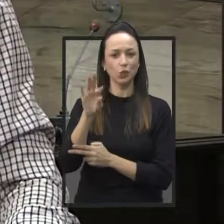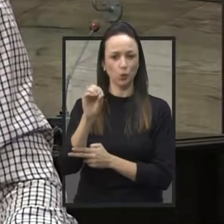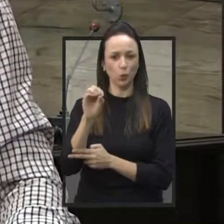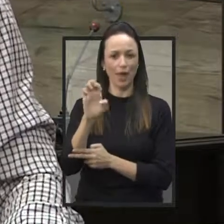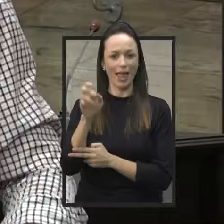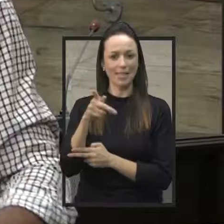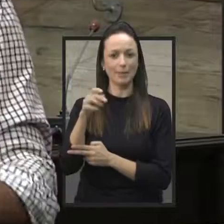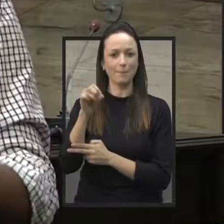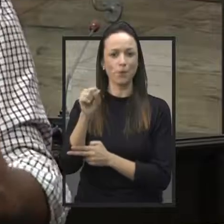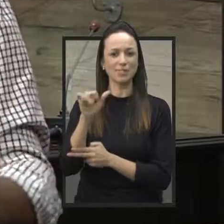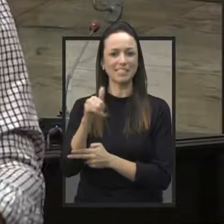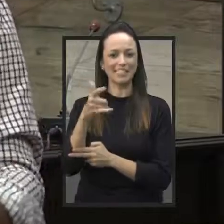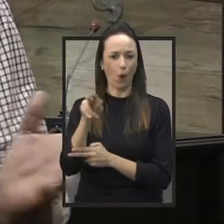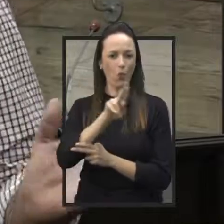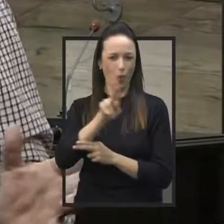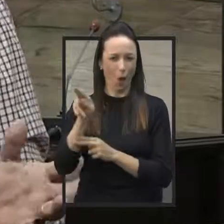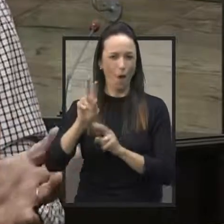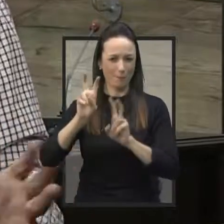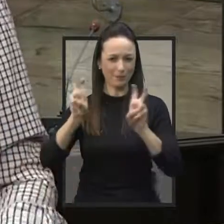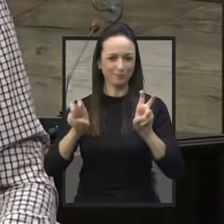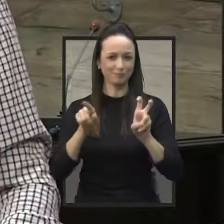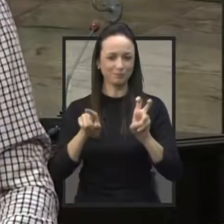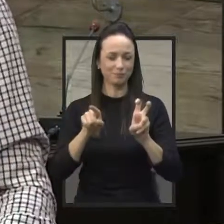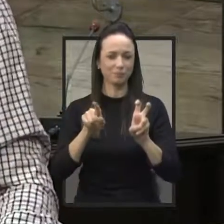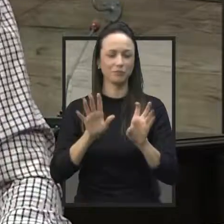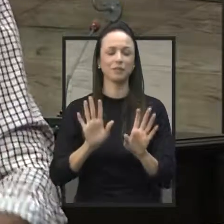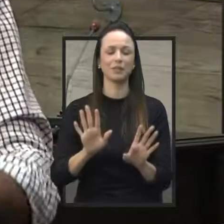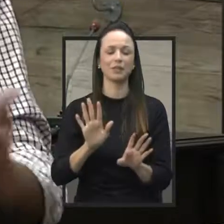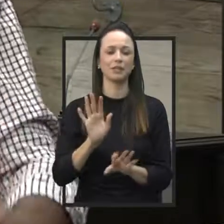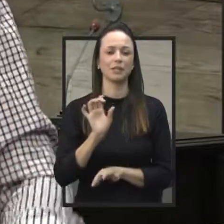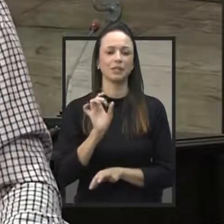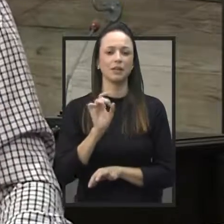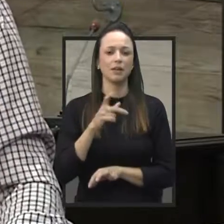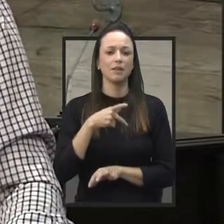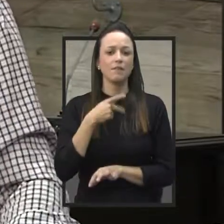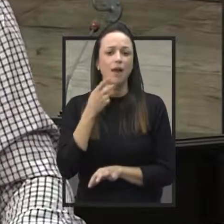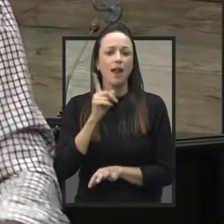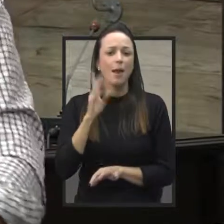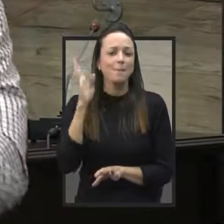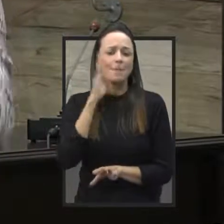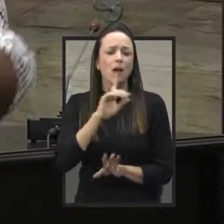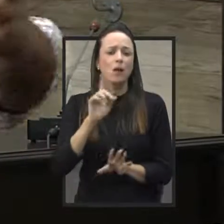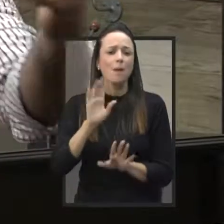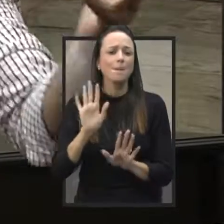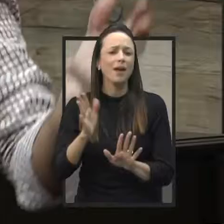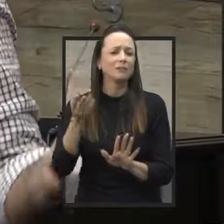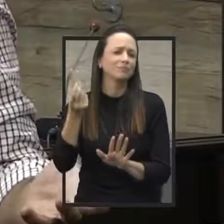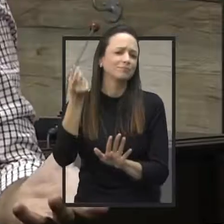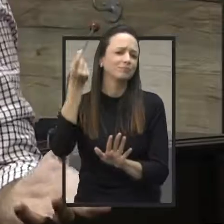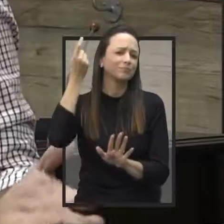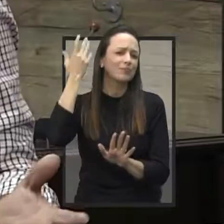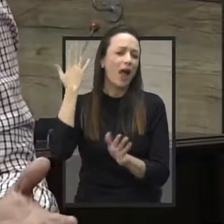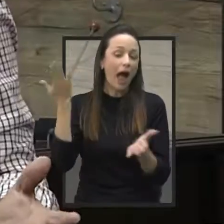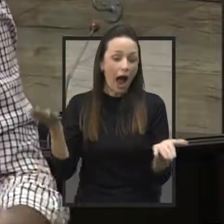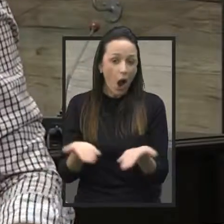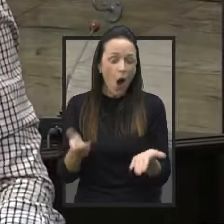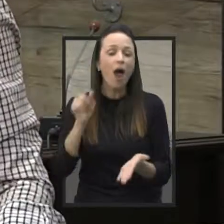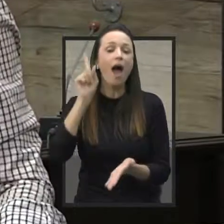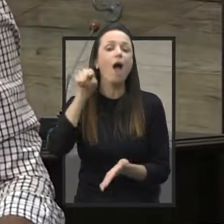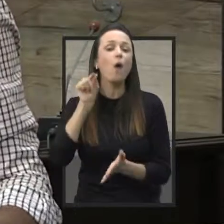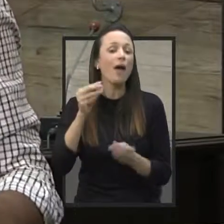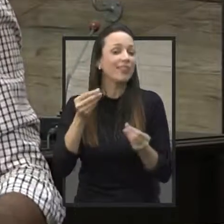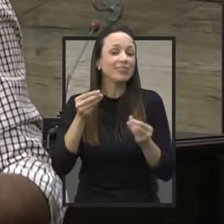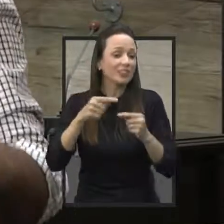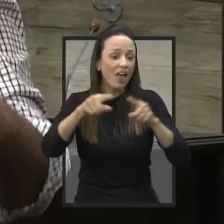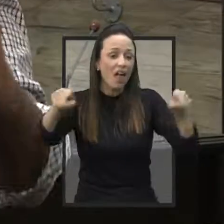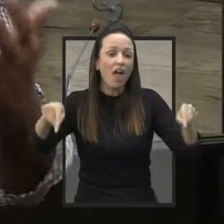uma pessoa falou para mim, ele não gosta de deixar, assim, falar mal daquilo que acontecia, mas aquilo lá é um terreno aberto, não